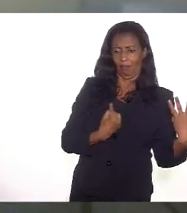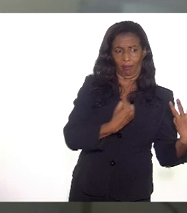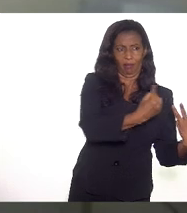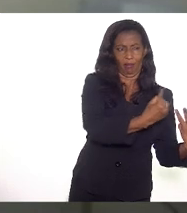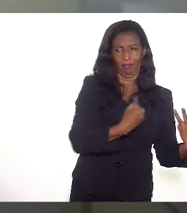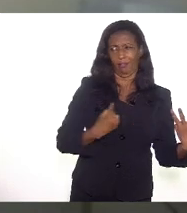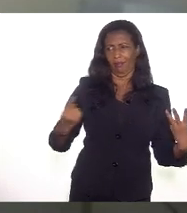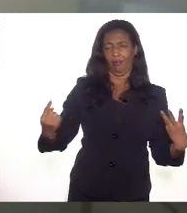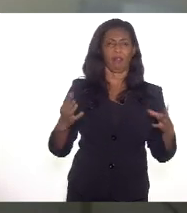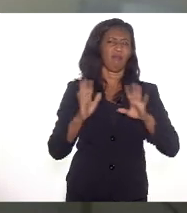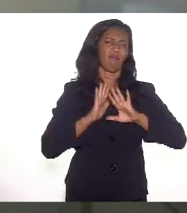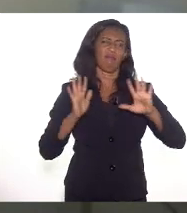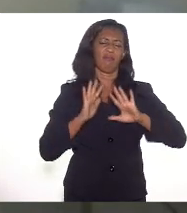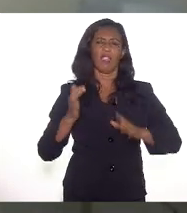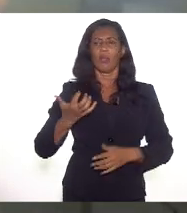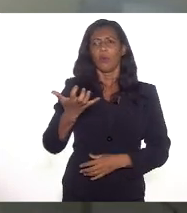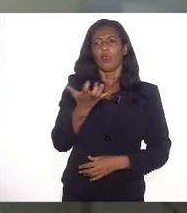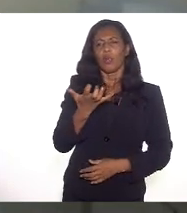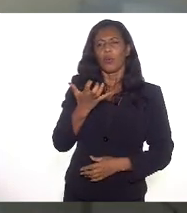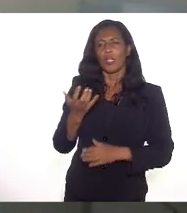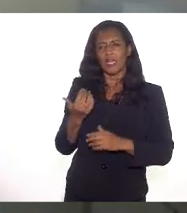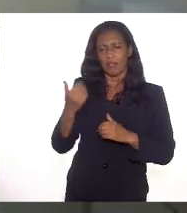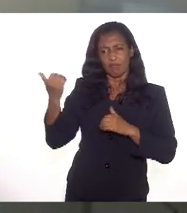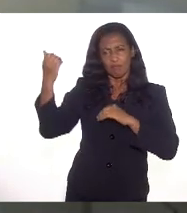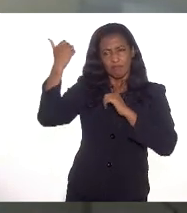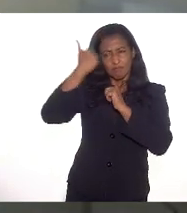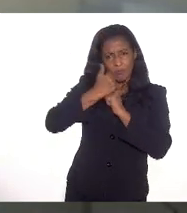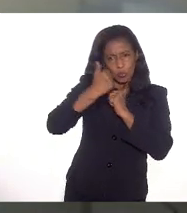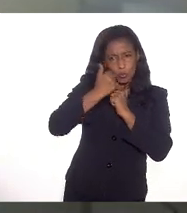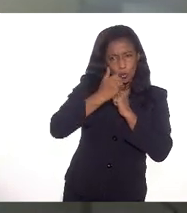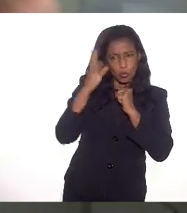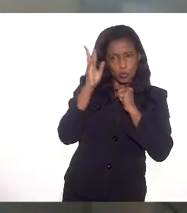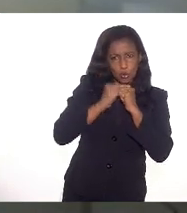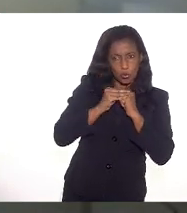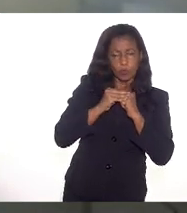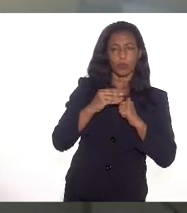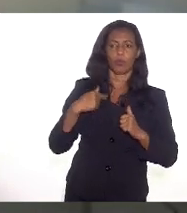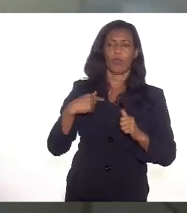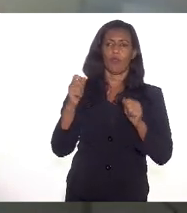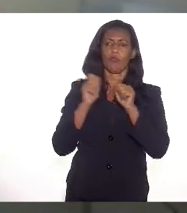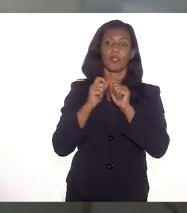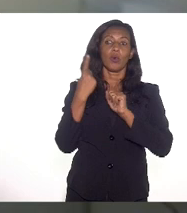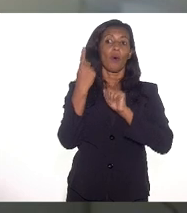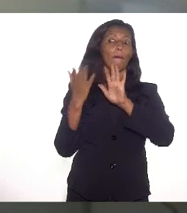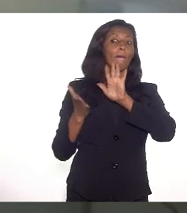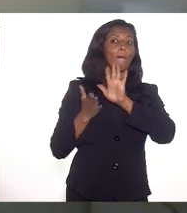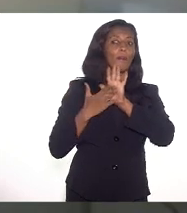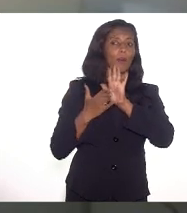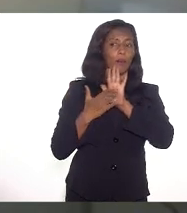eu queria, em cima do seu substitutivo, fazer alguma proposta, né,